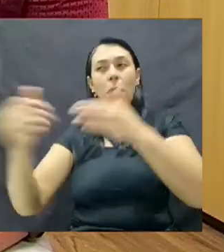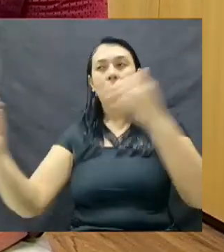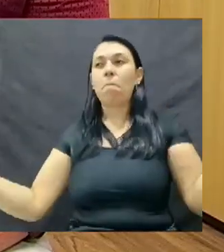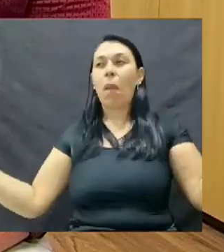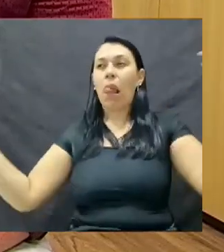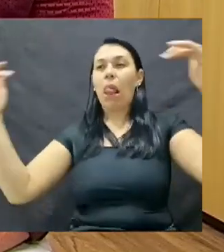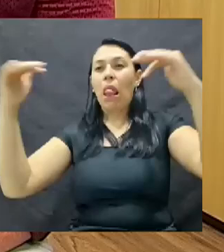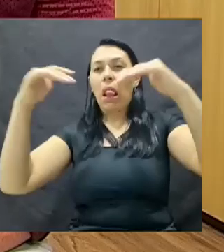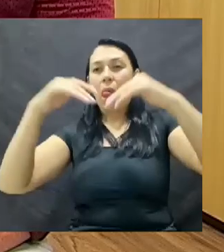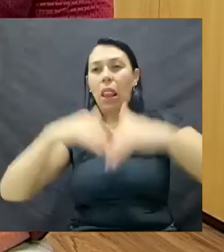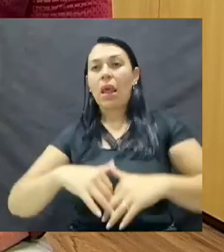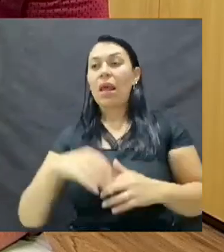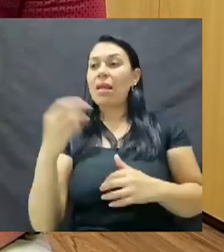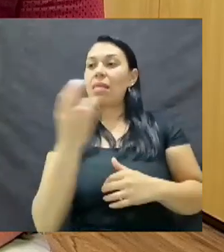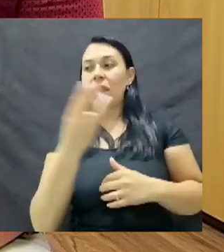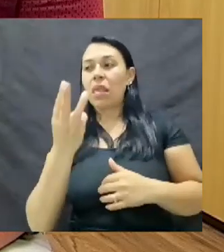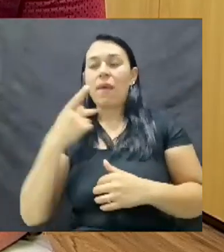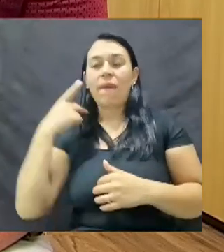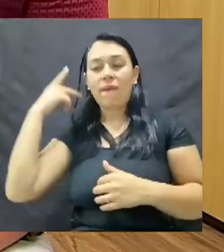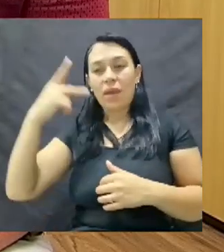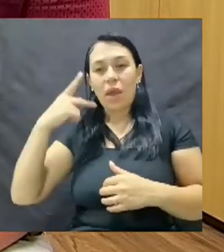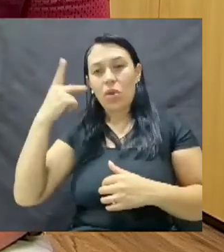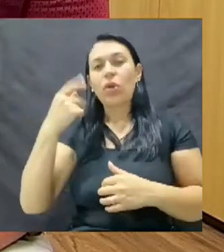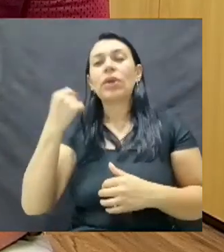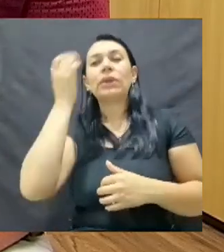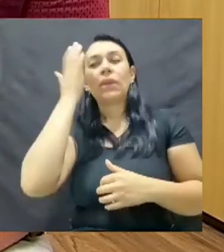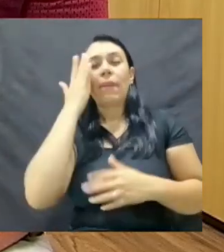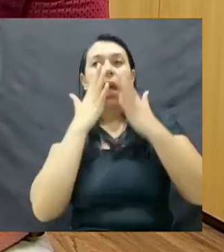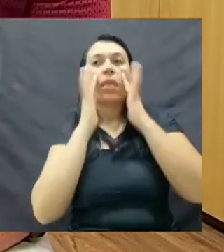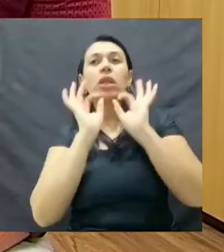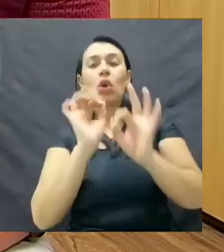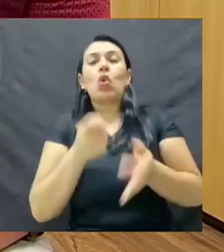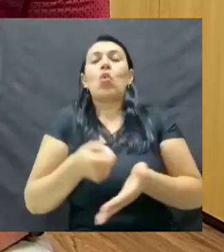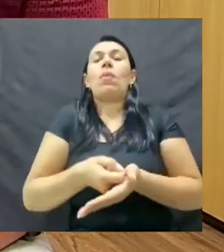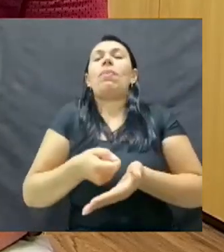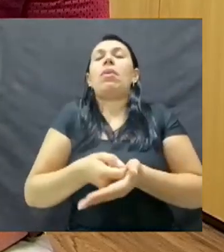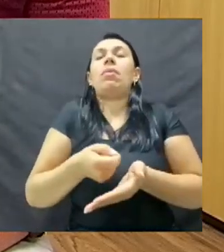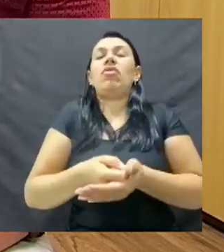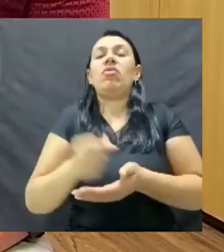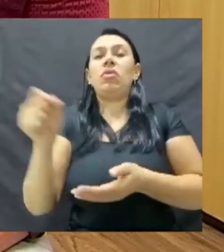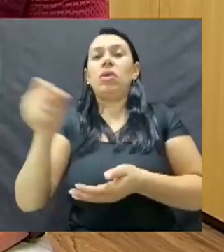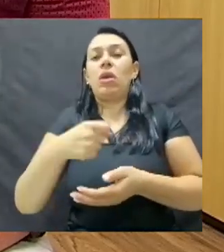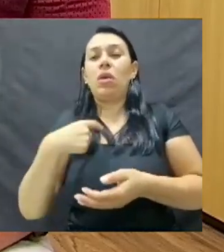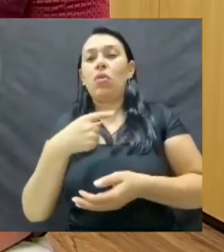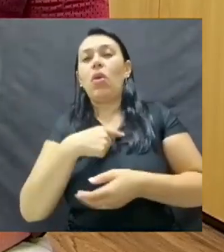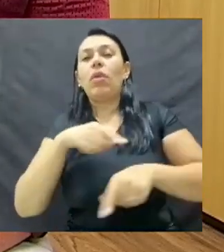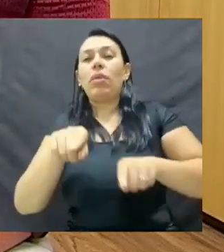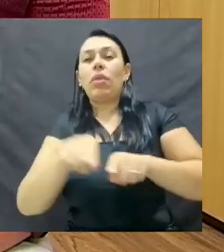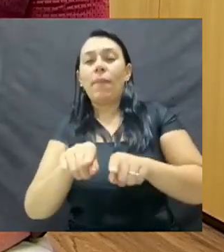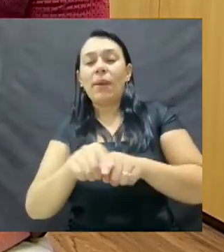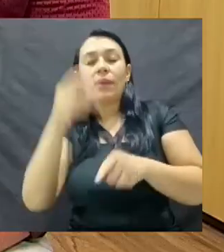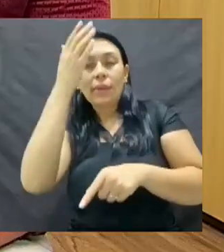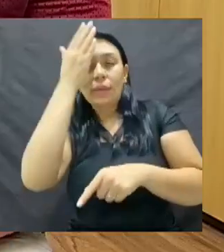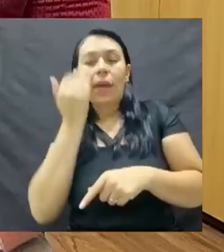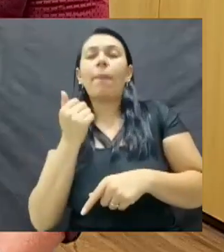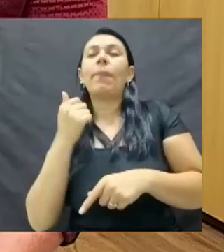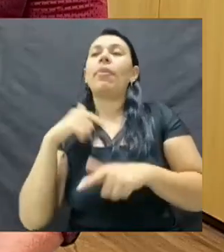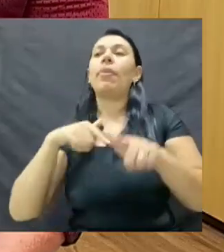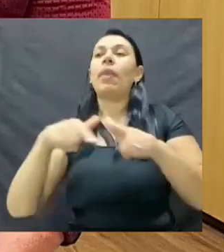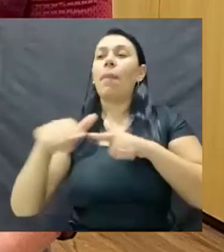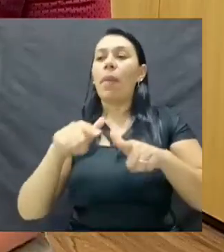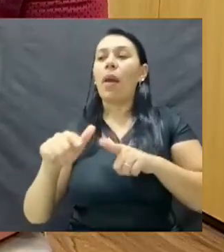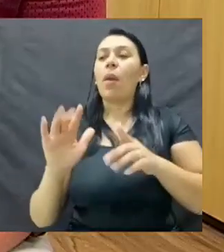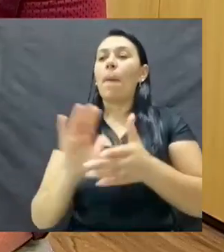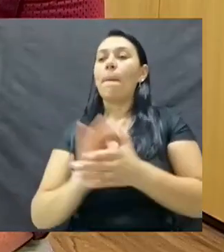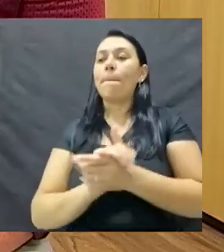vereadores aqui, sabe, eles são bem comprometidos. Nós aqui, sabe, o nosso trabalho é poder dar ferramentas, sabe,